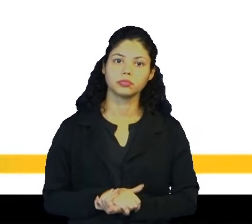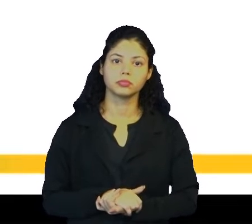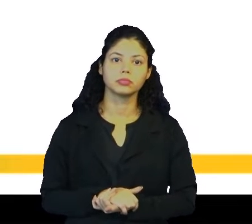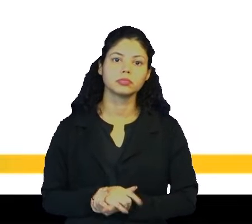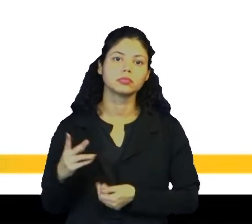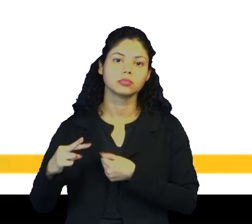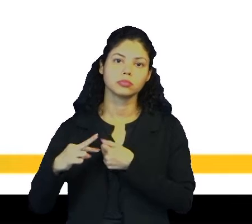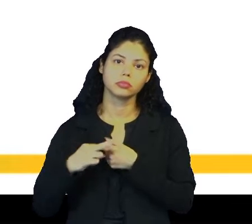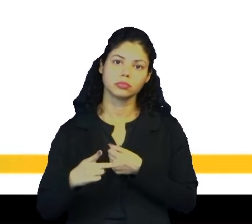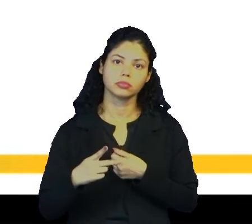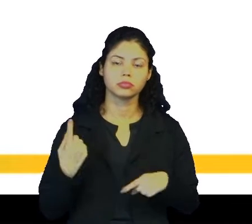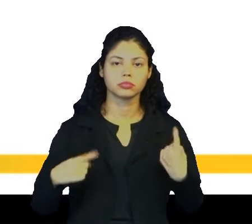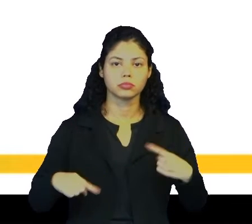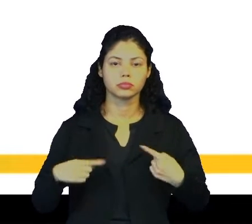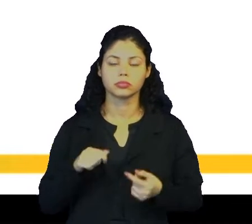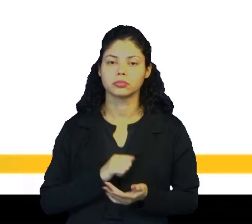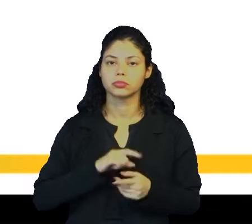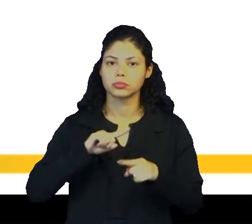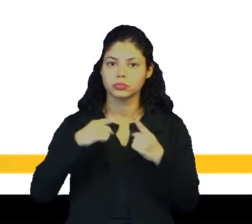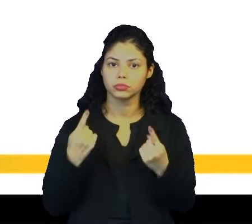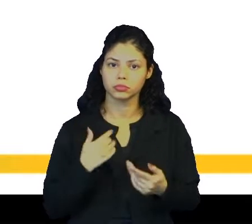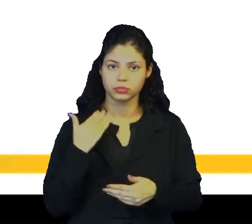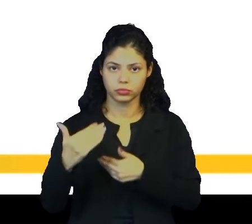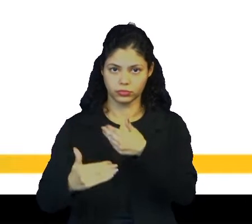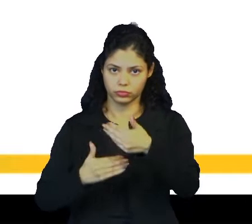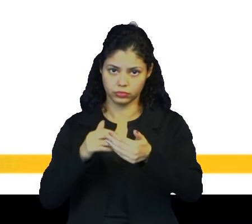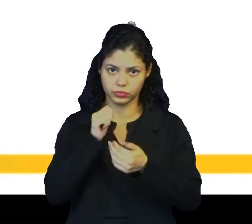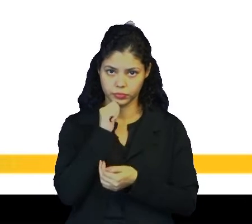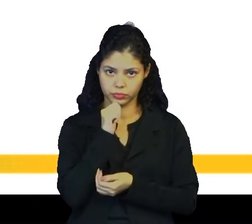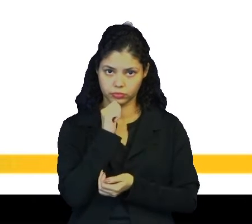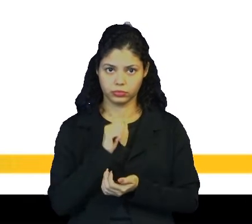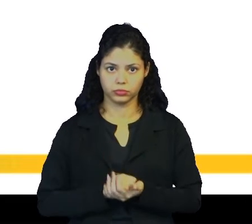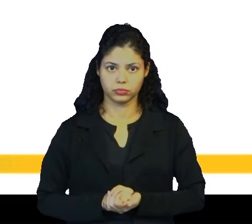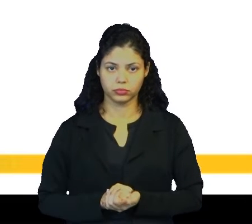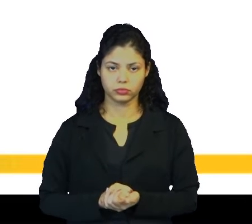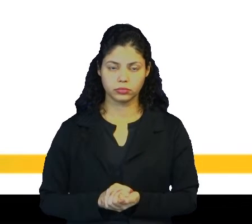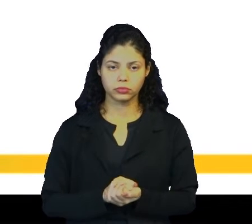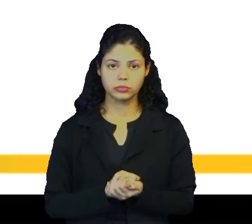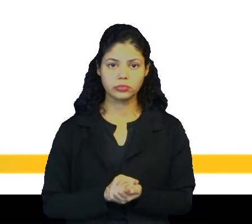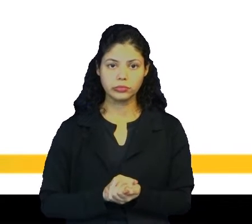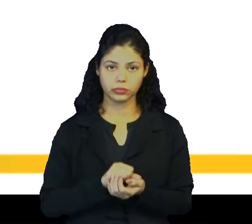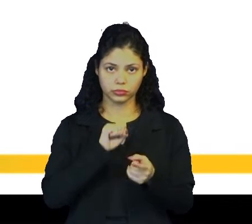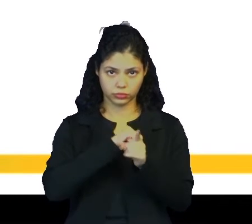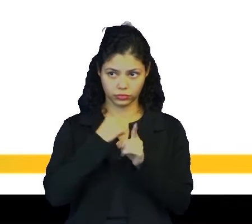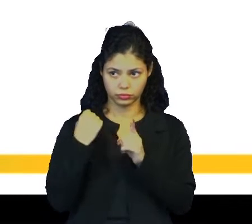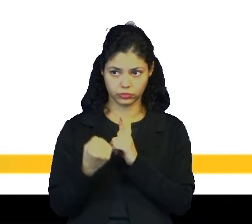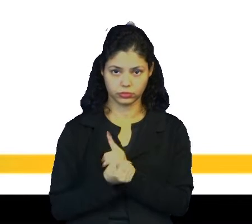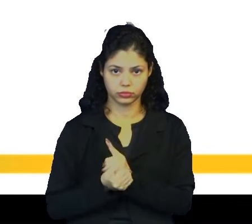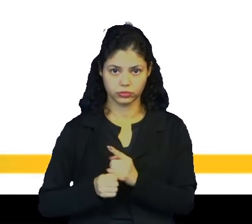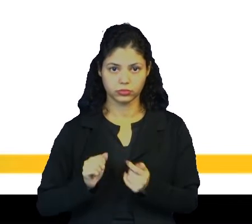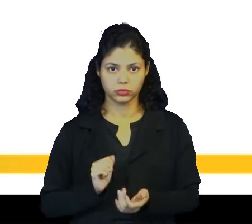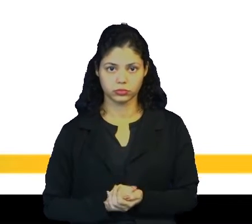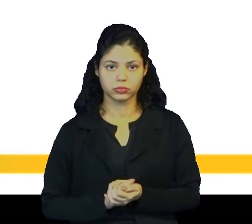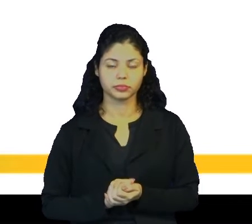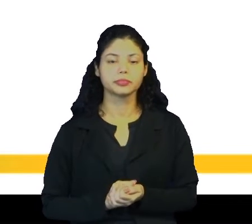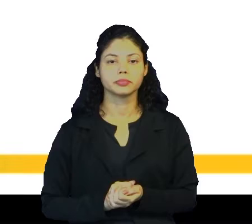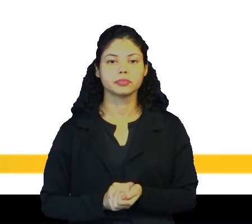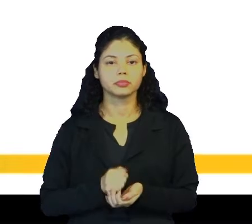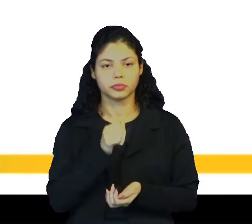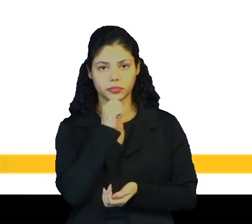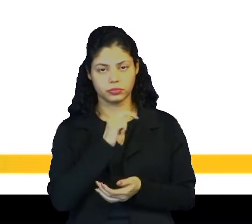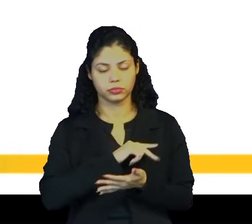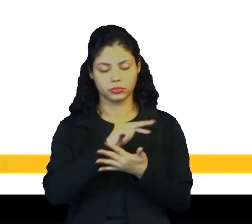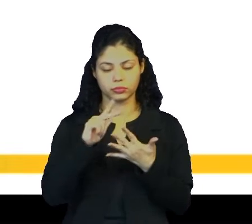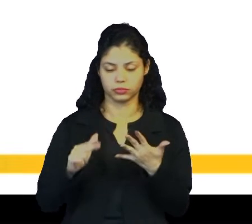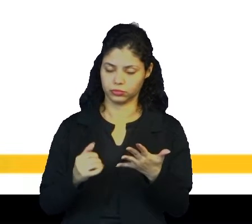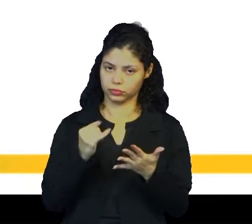As consequências políticas, né, embora o processo, as consequências sociais, né, depois de